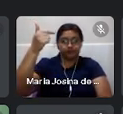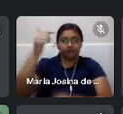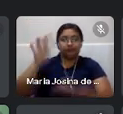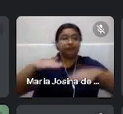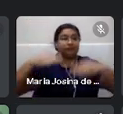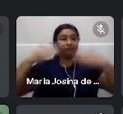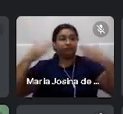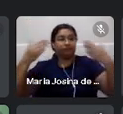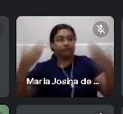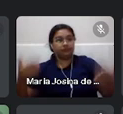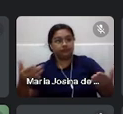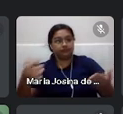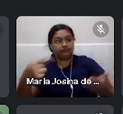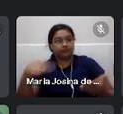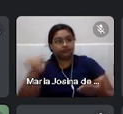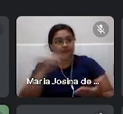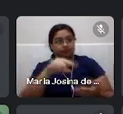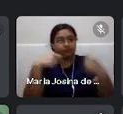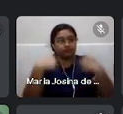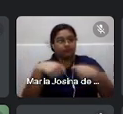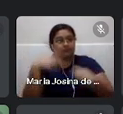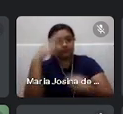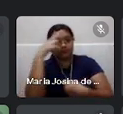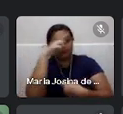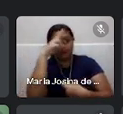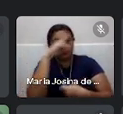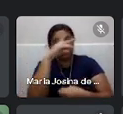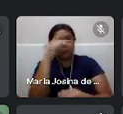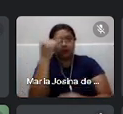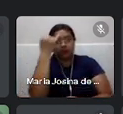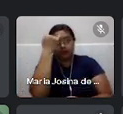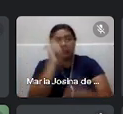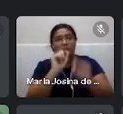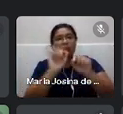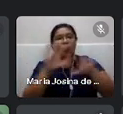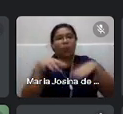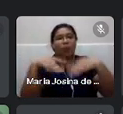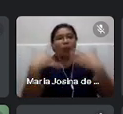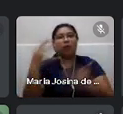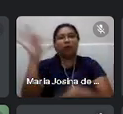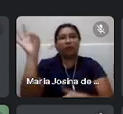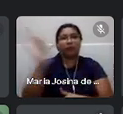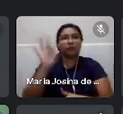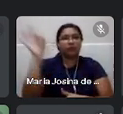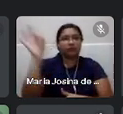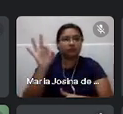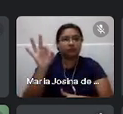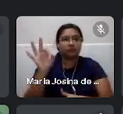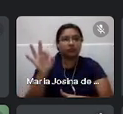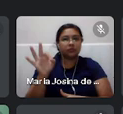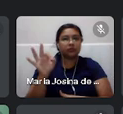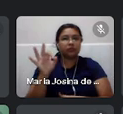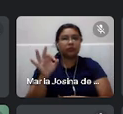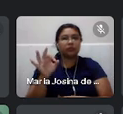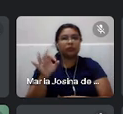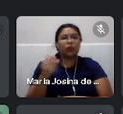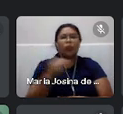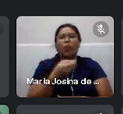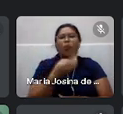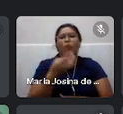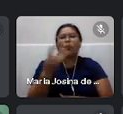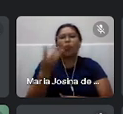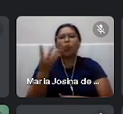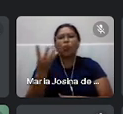Então, vocês têm que relembrar a ideia principal da probabilidade. O número de eventos